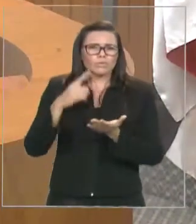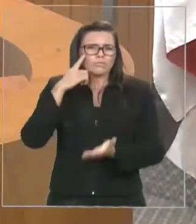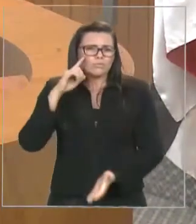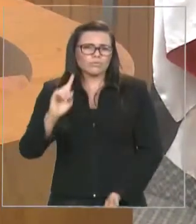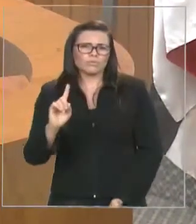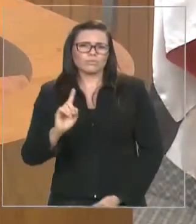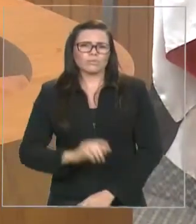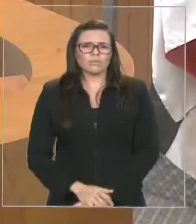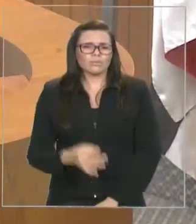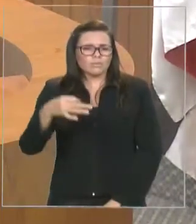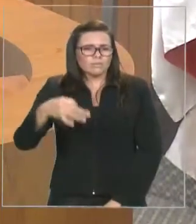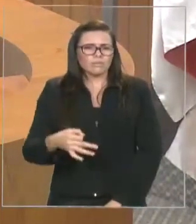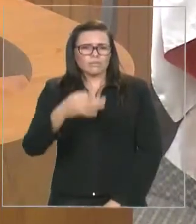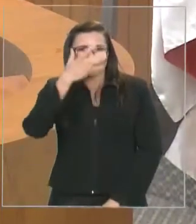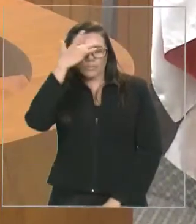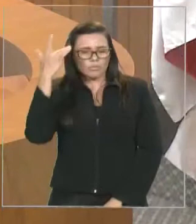pessoas